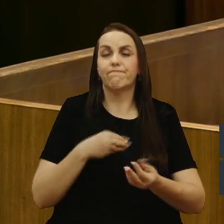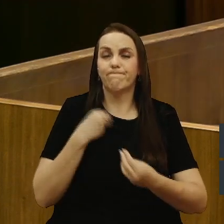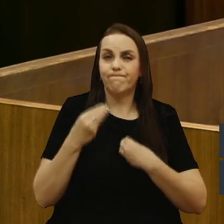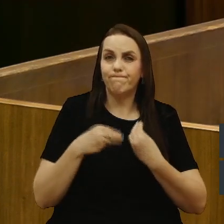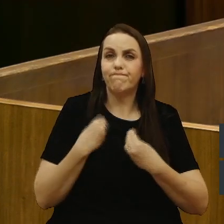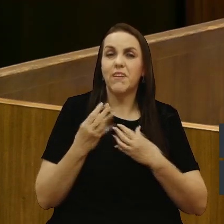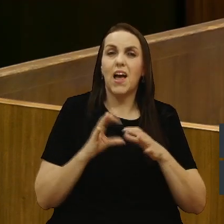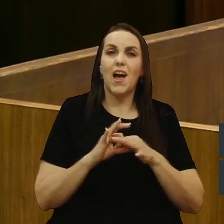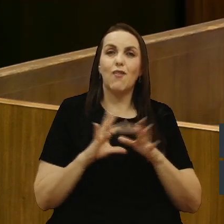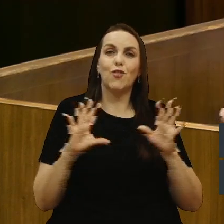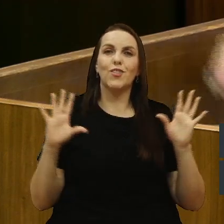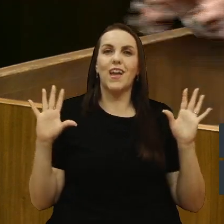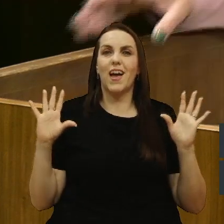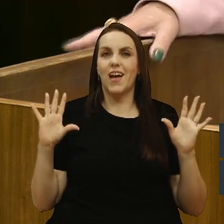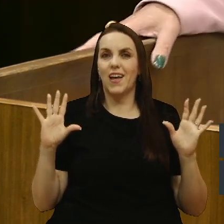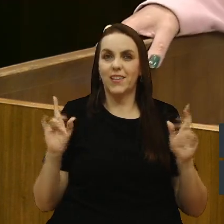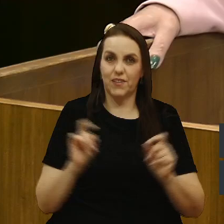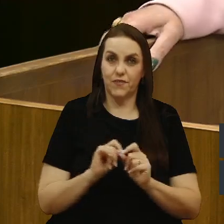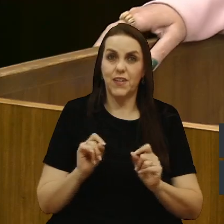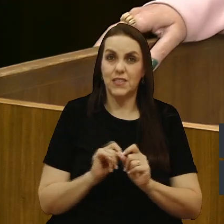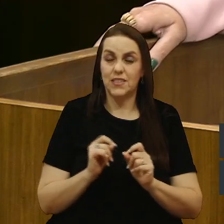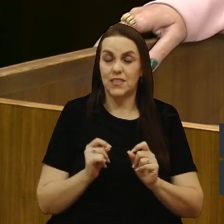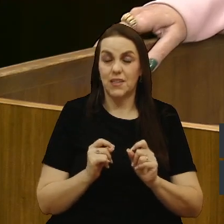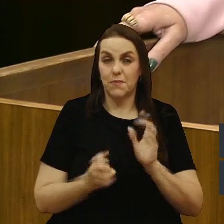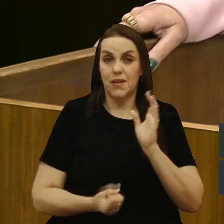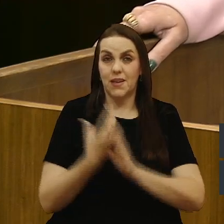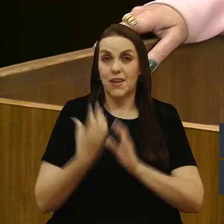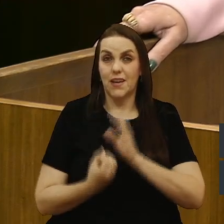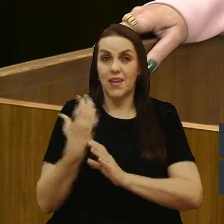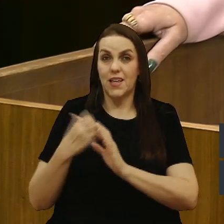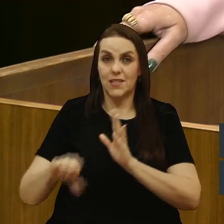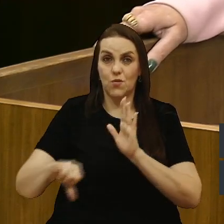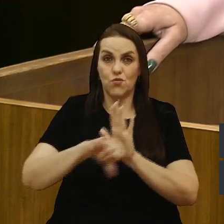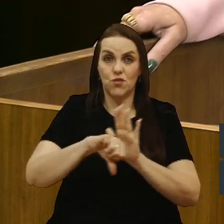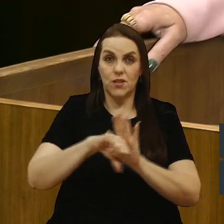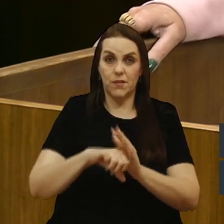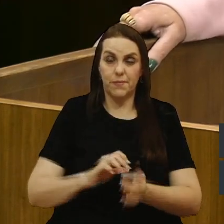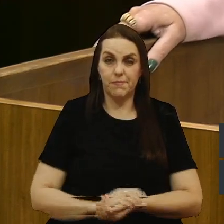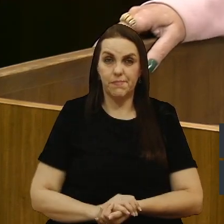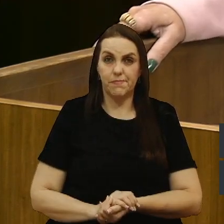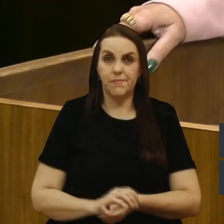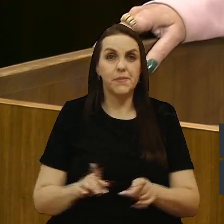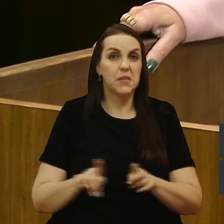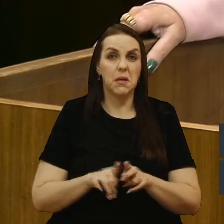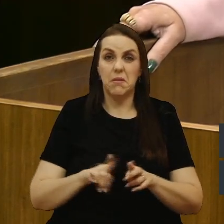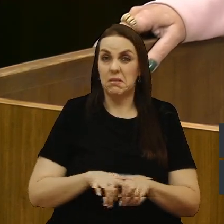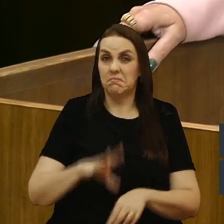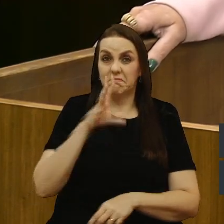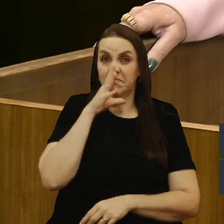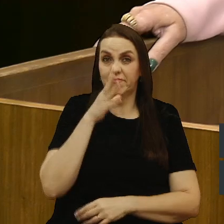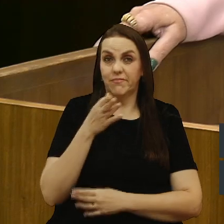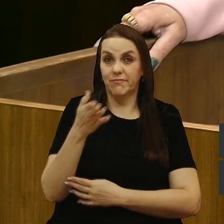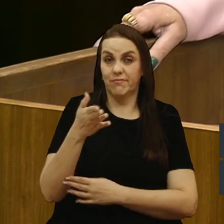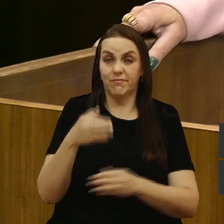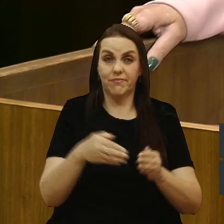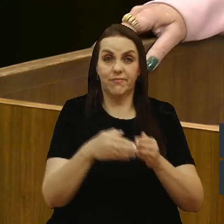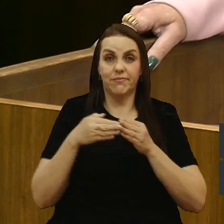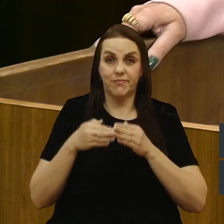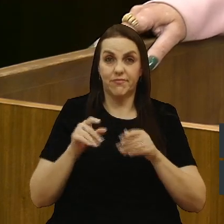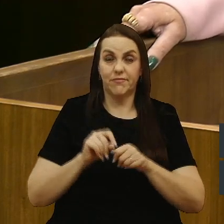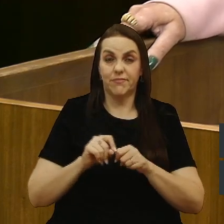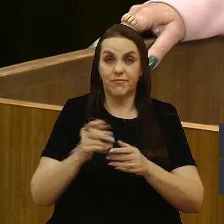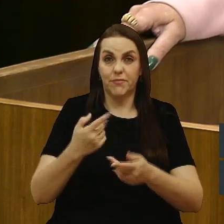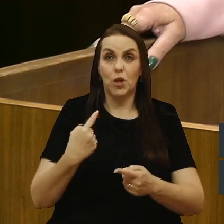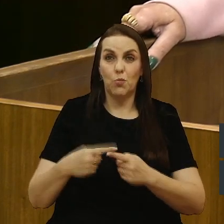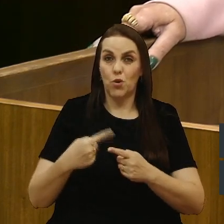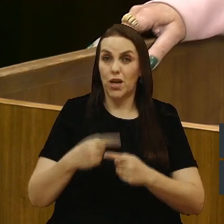tão à vontade para criar crime. Também não me espanta quem veio aqui fazer essa moção, porque teve